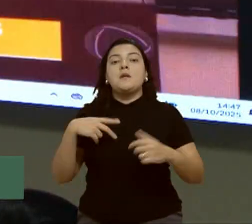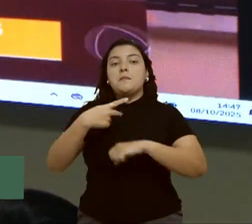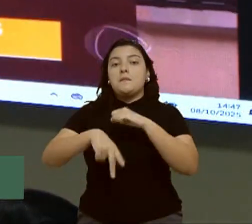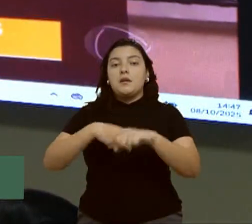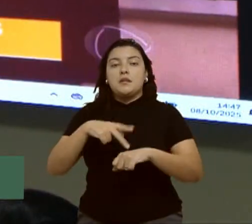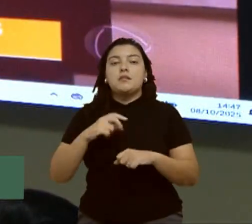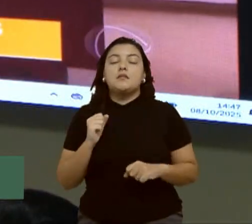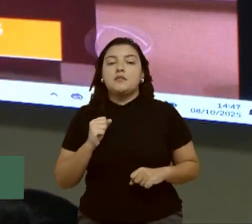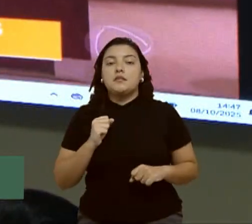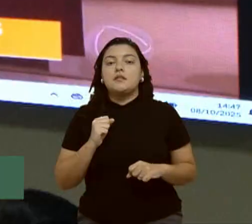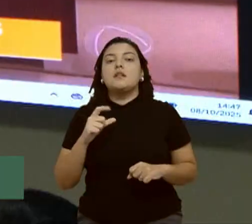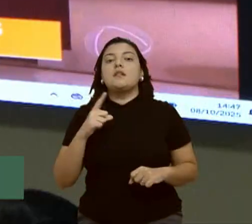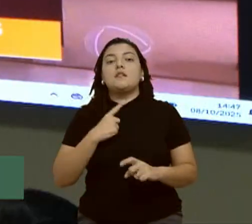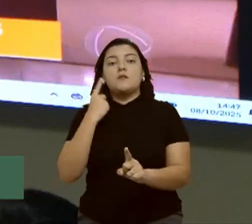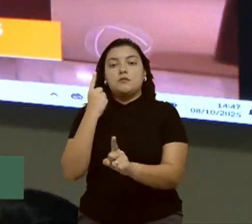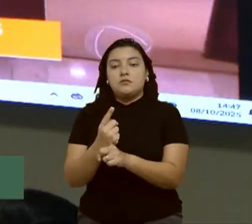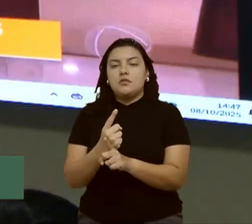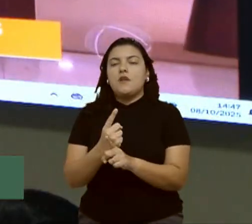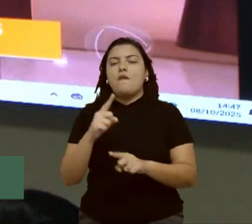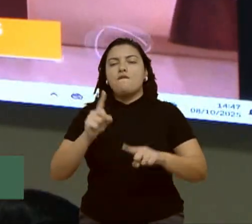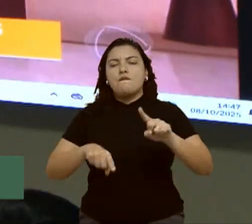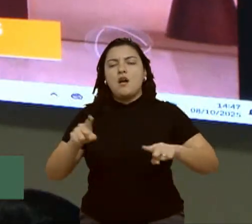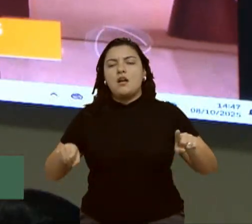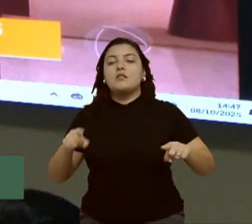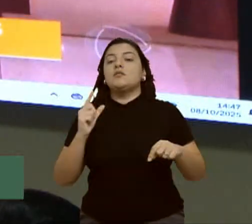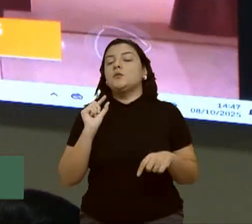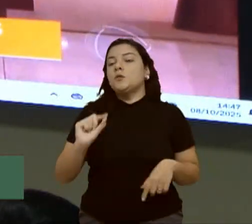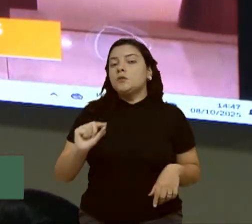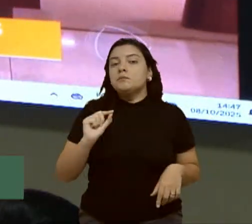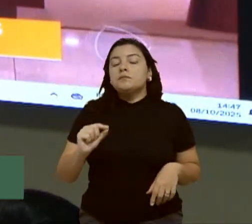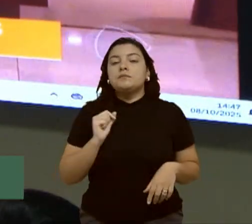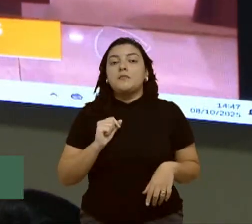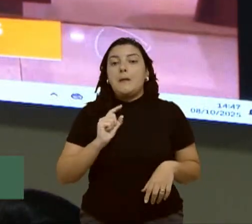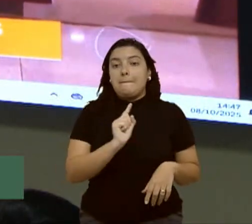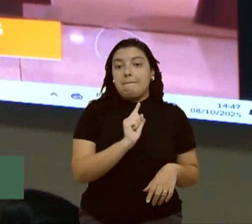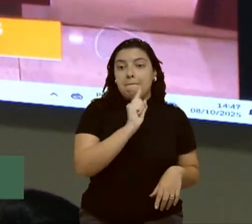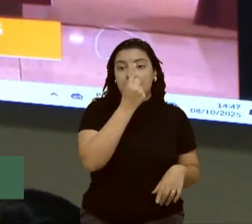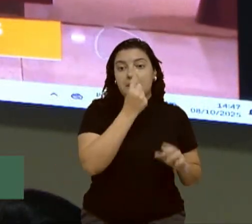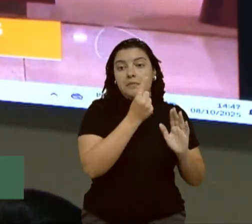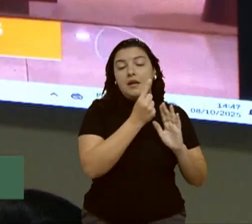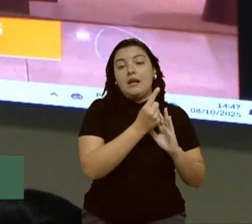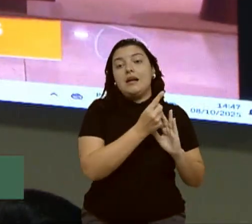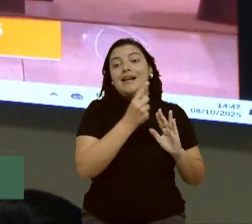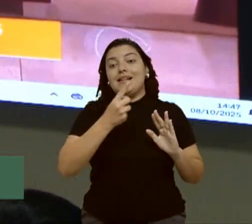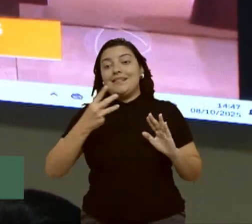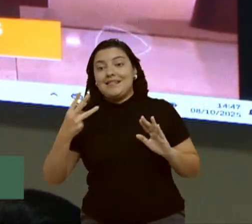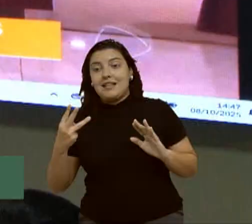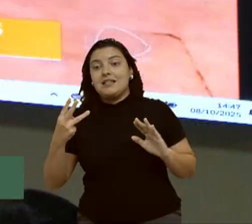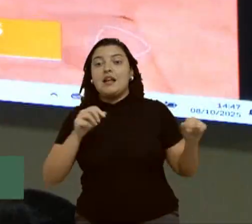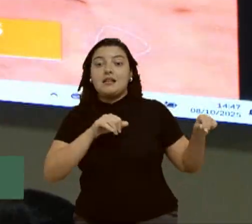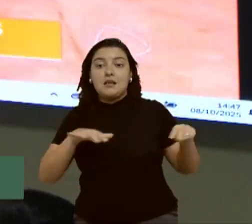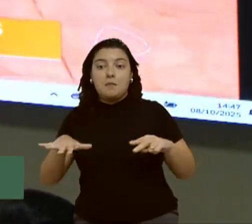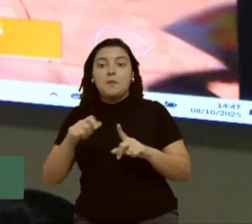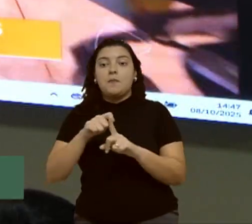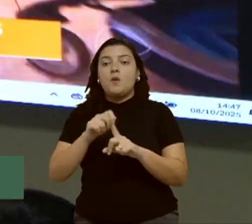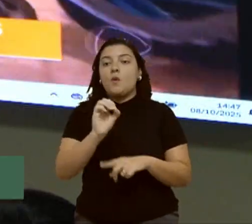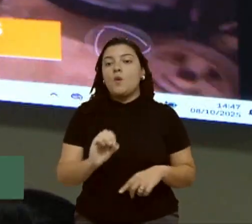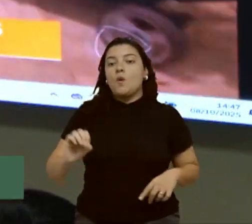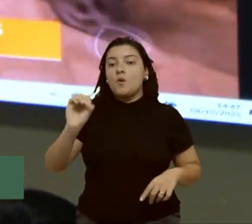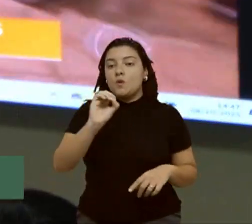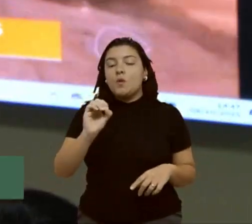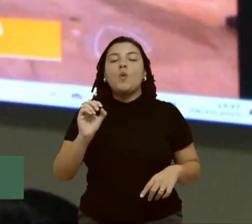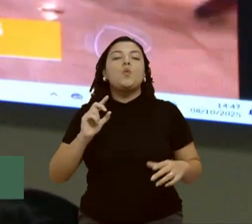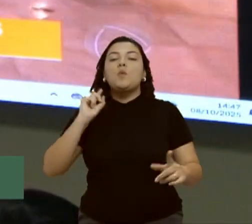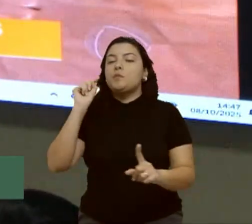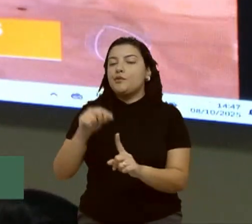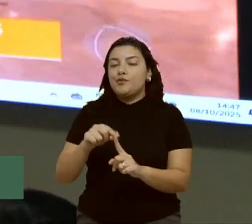país. Foi identificada variação nos preços entre a primeira e a terceira semana de outubro. Essa